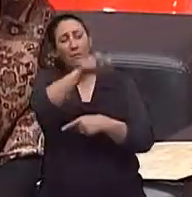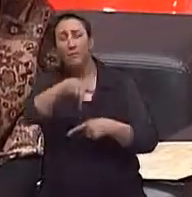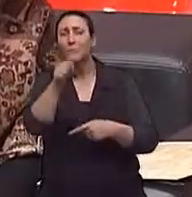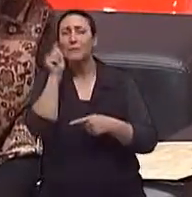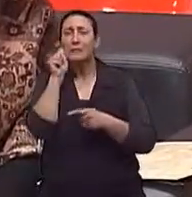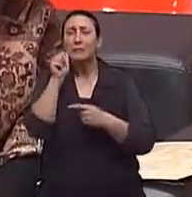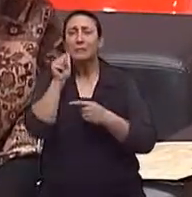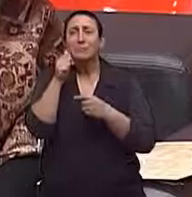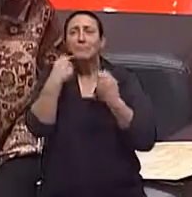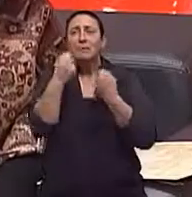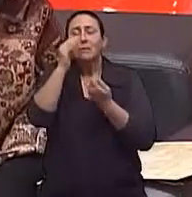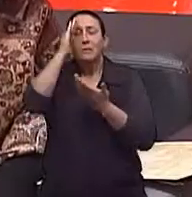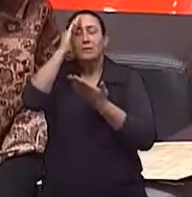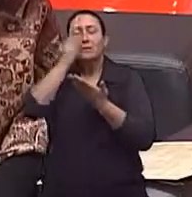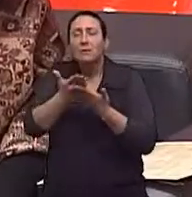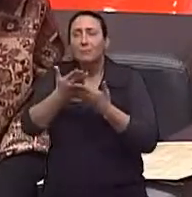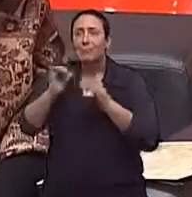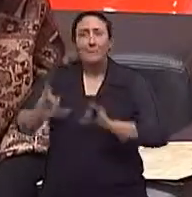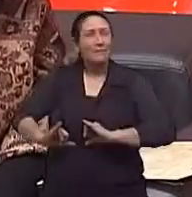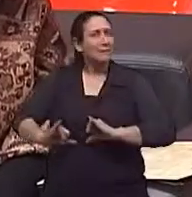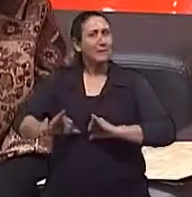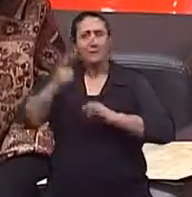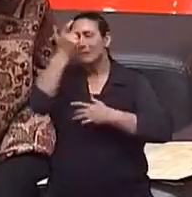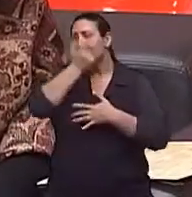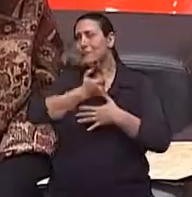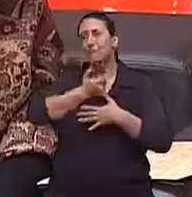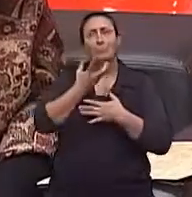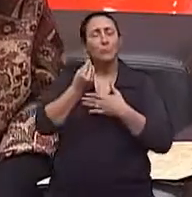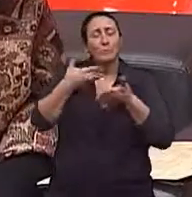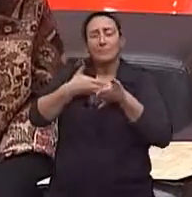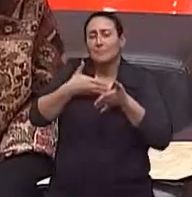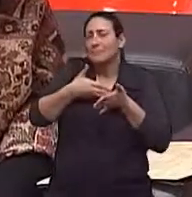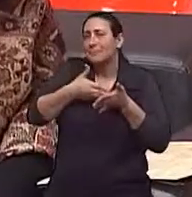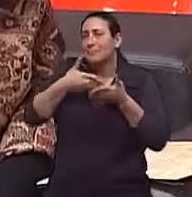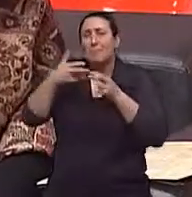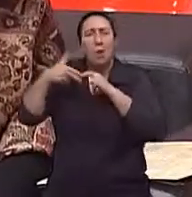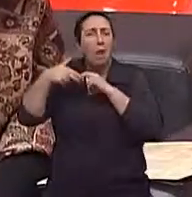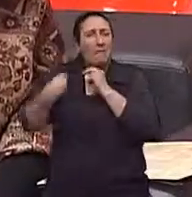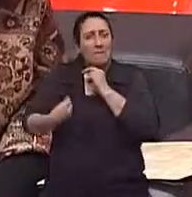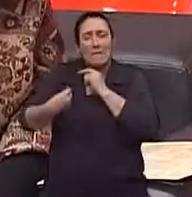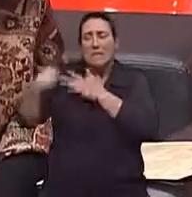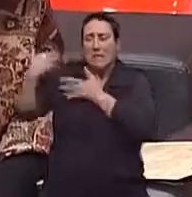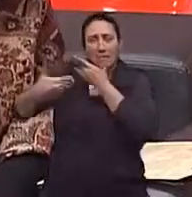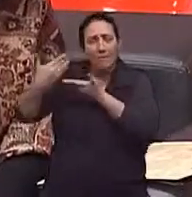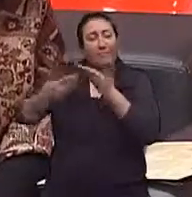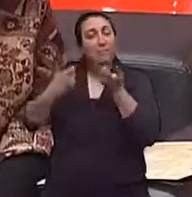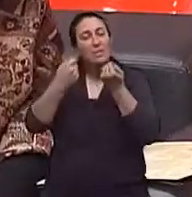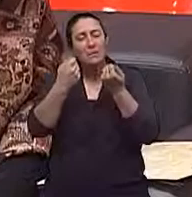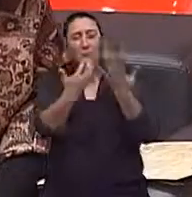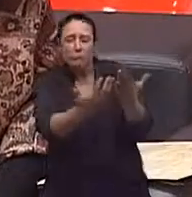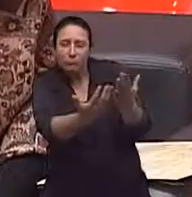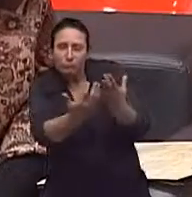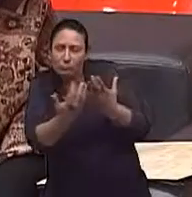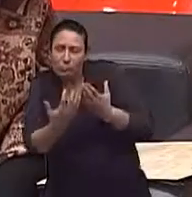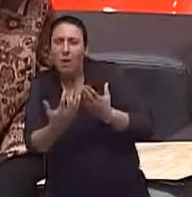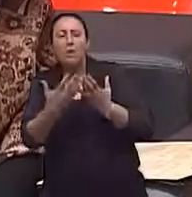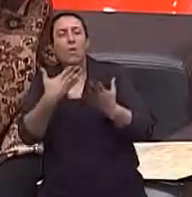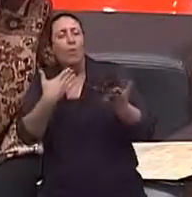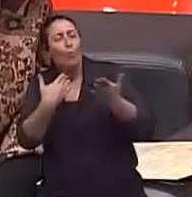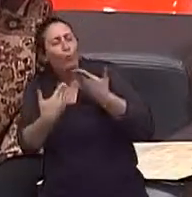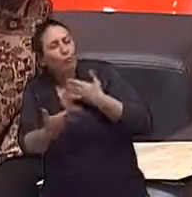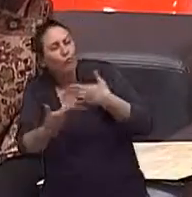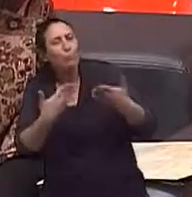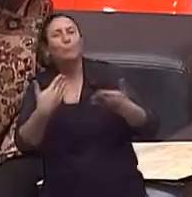em situação de vulnerabilidade por conta de uma precariedade contextual também precisa colhê-las e entender